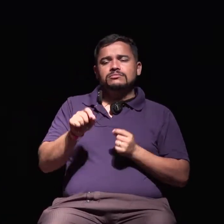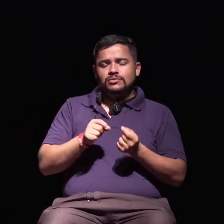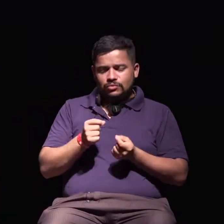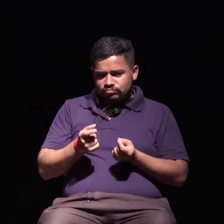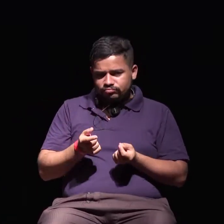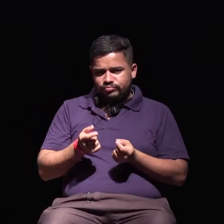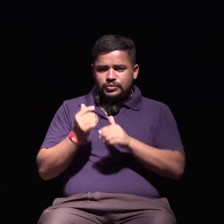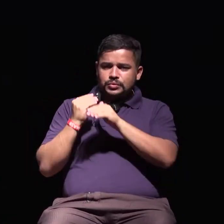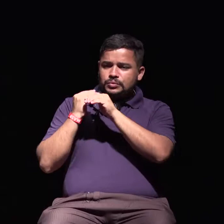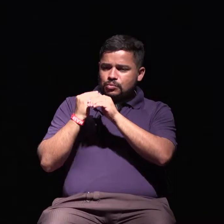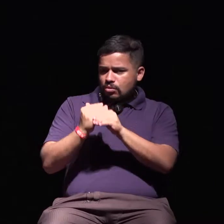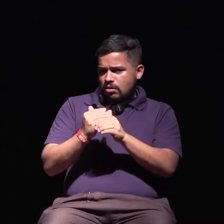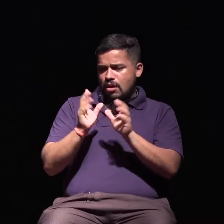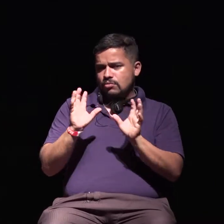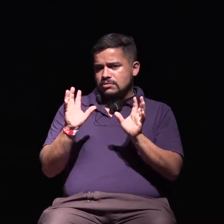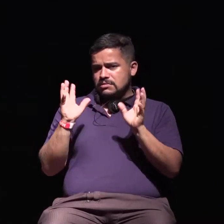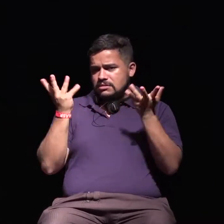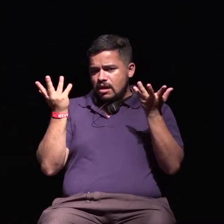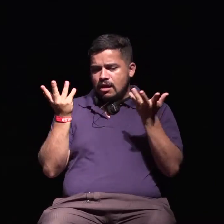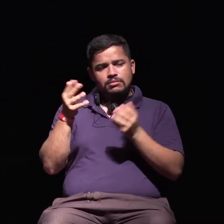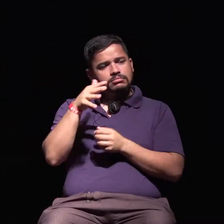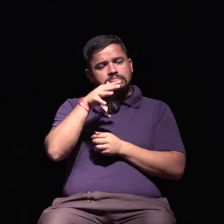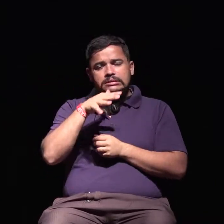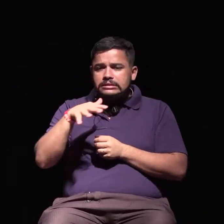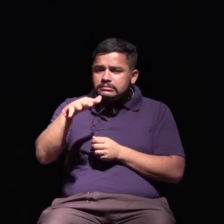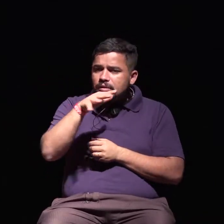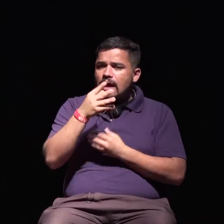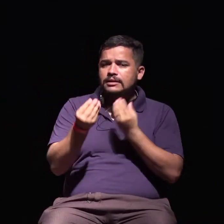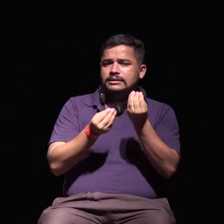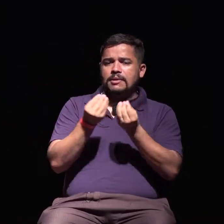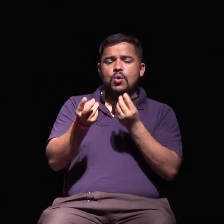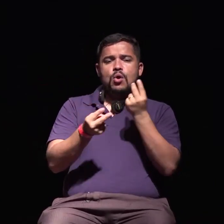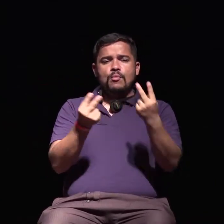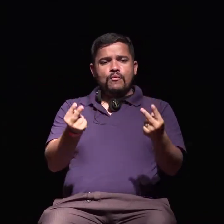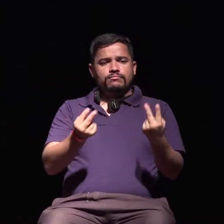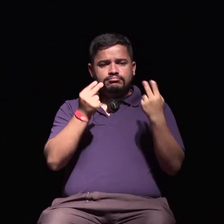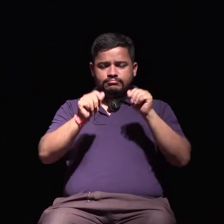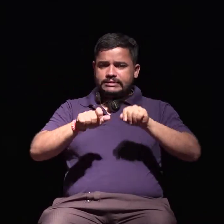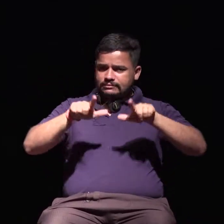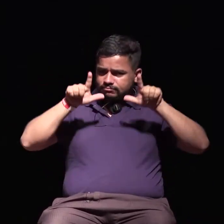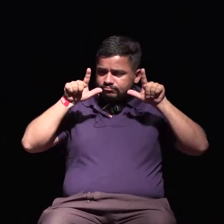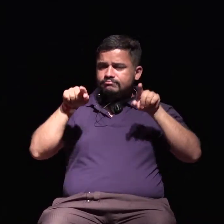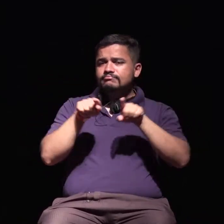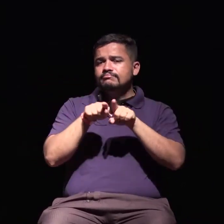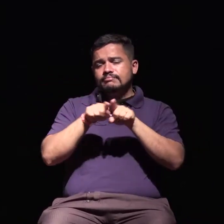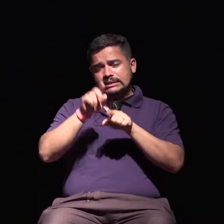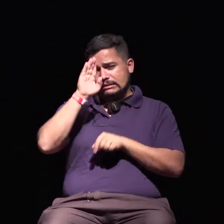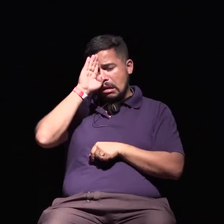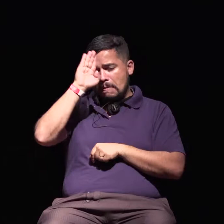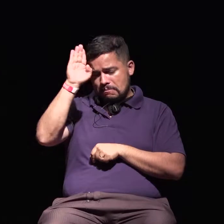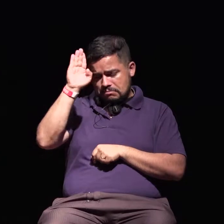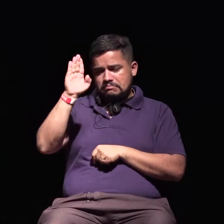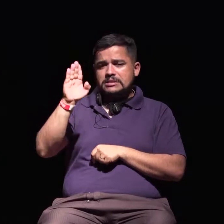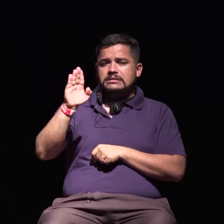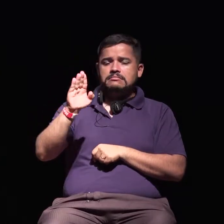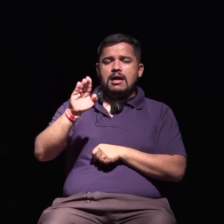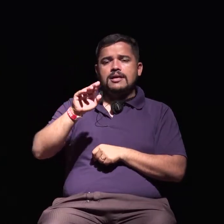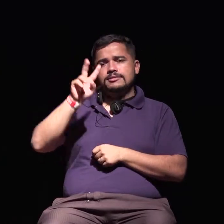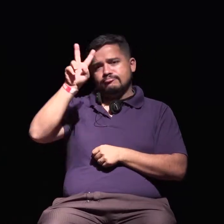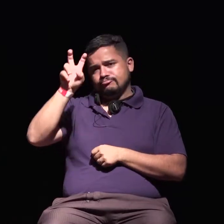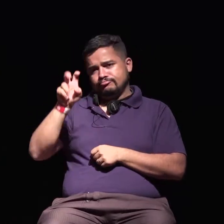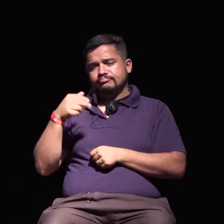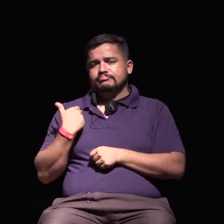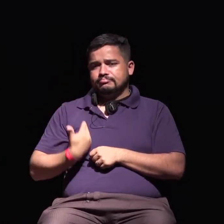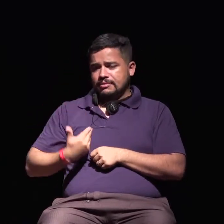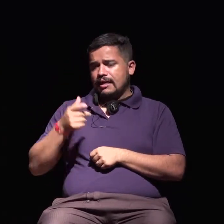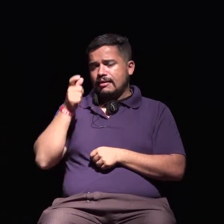dança, o modelo de espetáculo, os espaços e as formas de visibilidade da dança, Essas são as principais questões que me interessam.